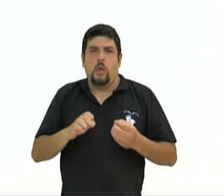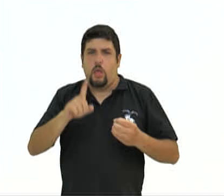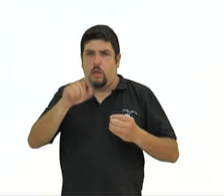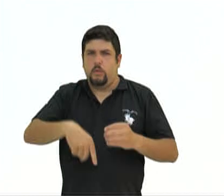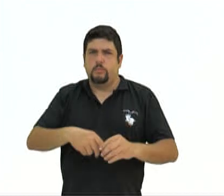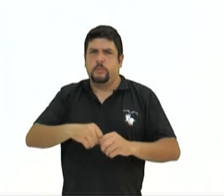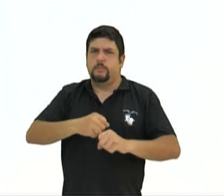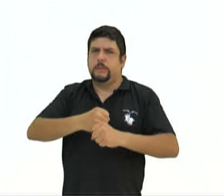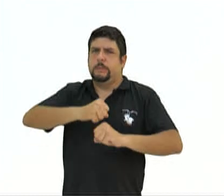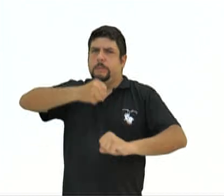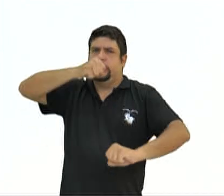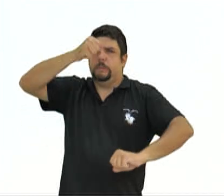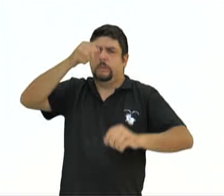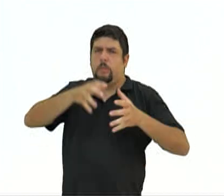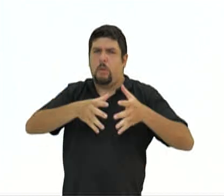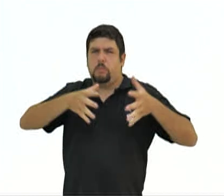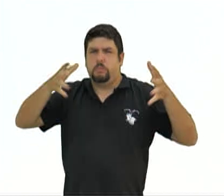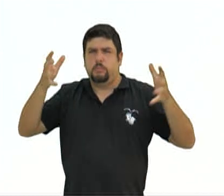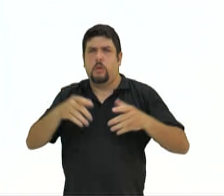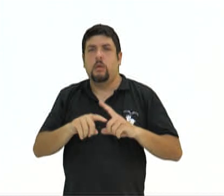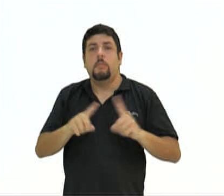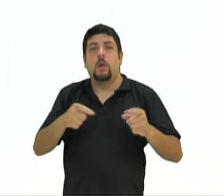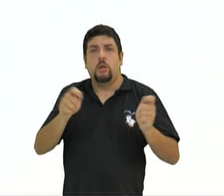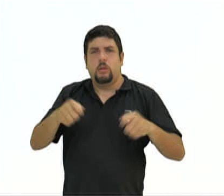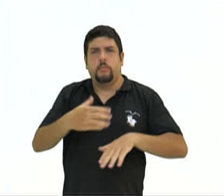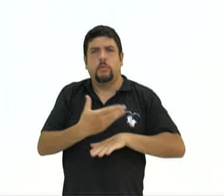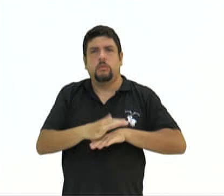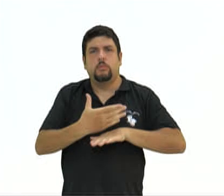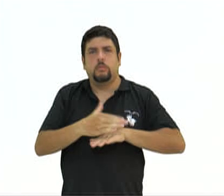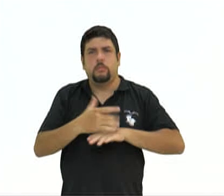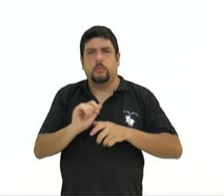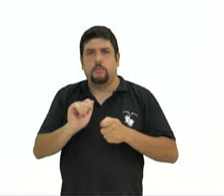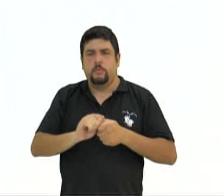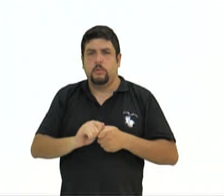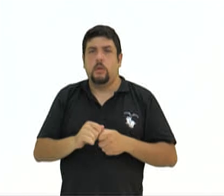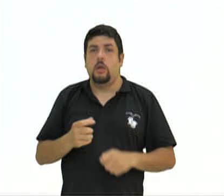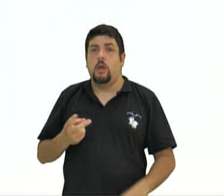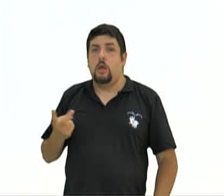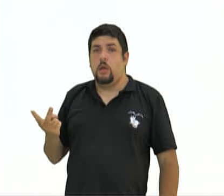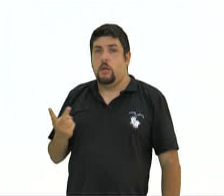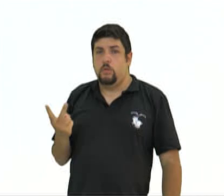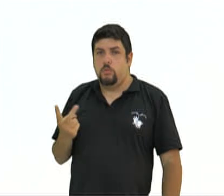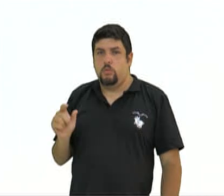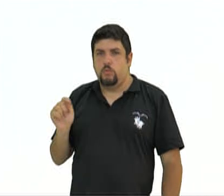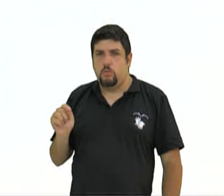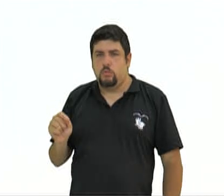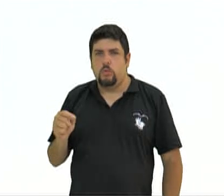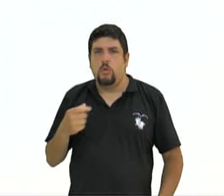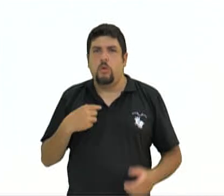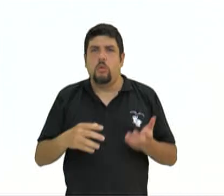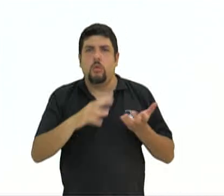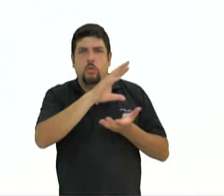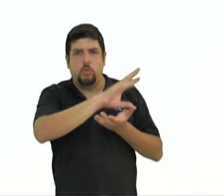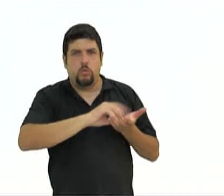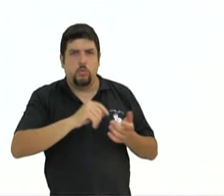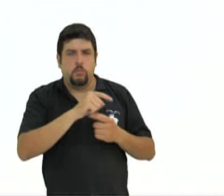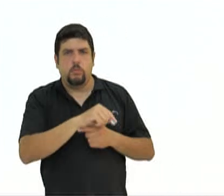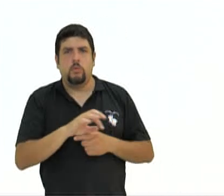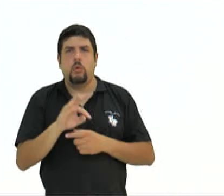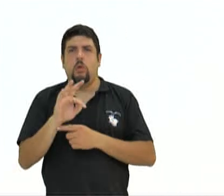grande, né, mas tornava mais prático, né, pessoal, fazer isso. Ambos estavam a par da descoberta do Thomas Edison, lá que a gente